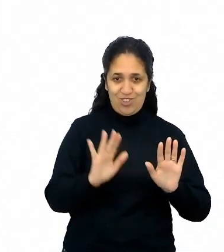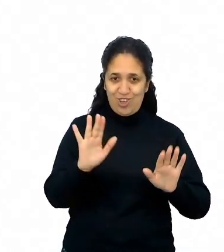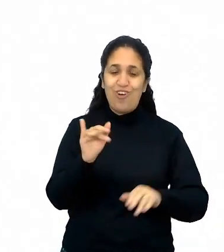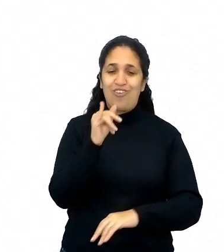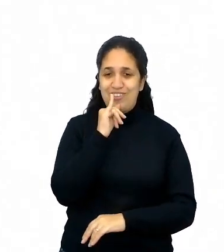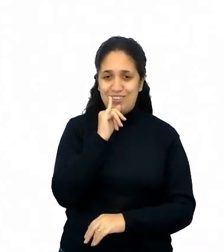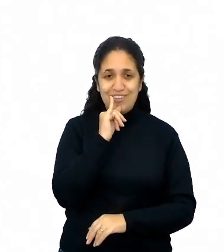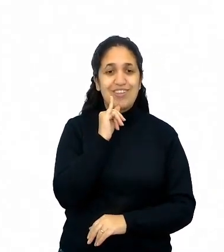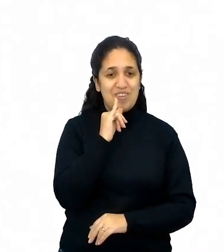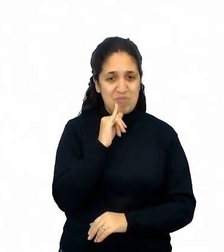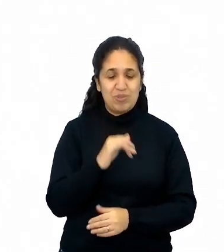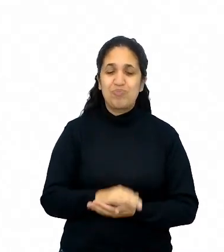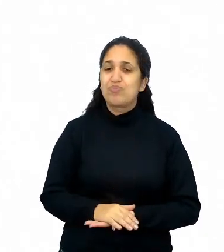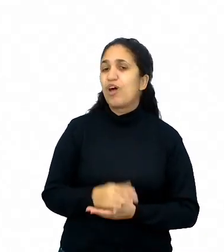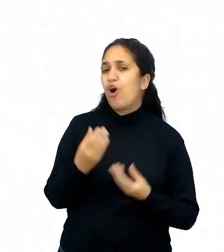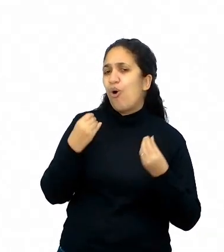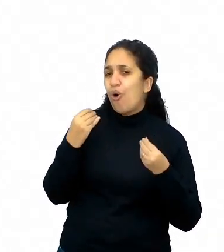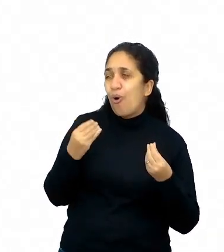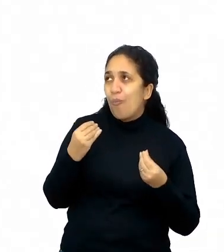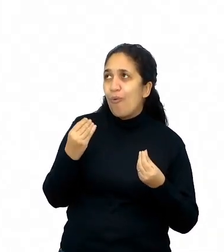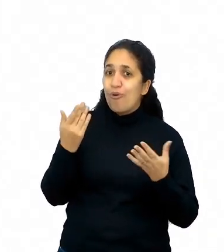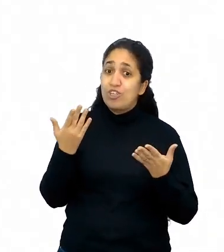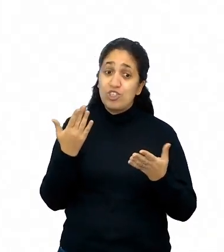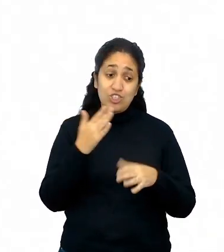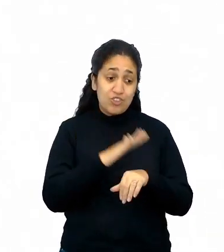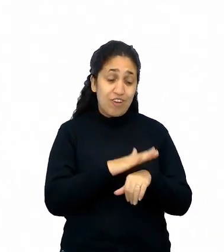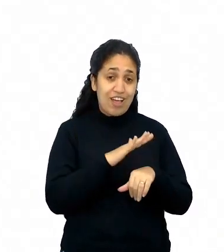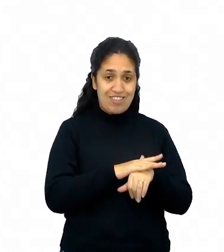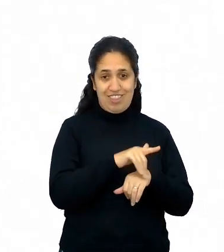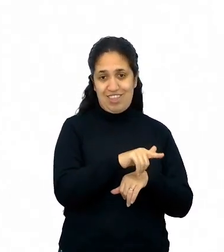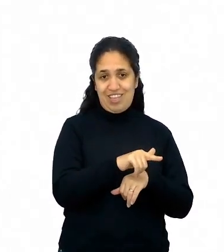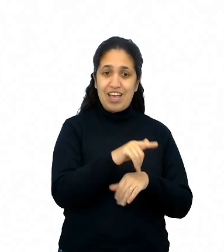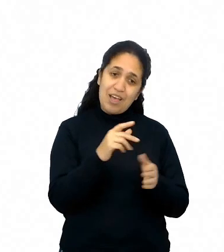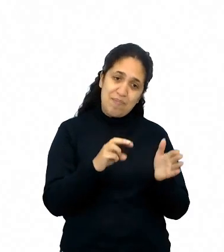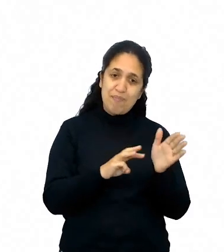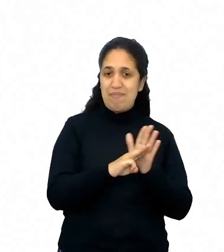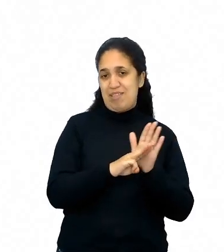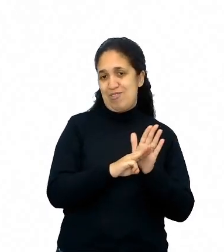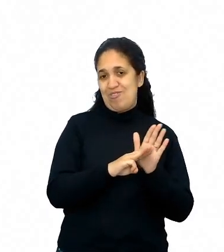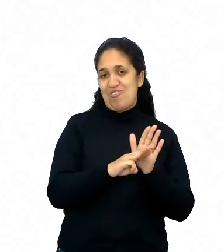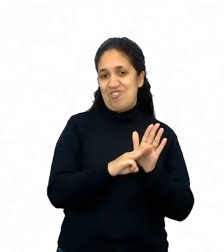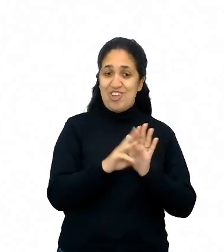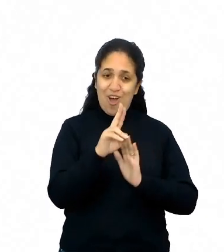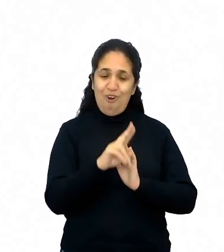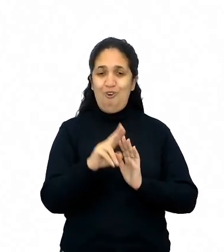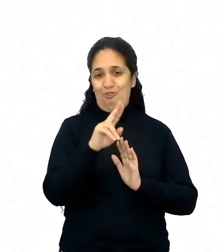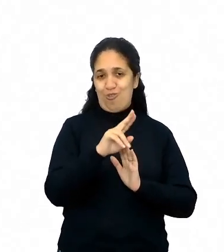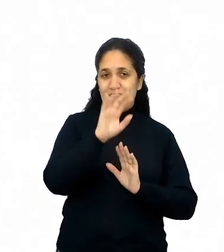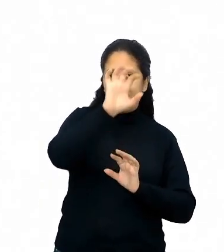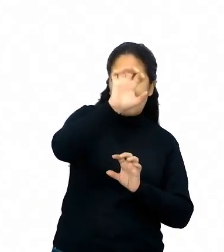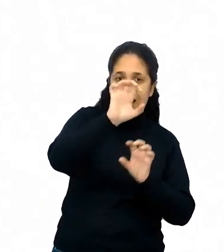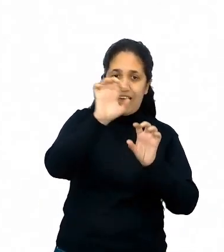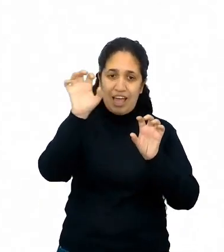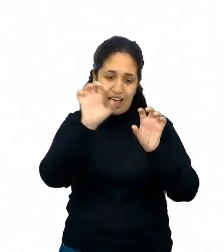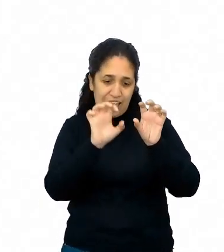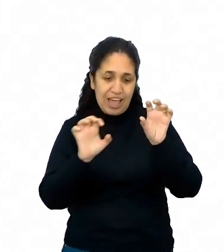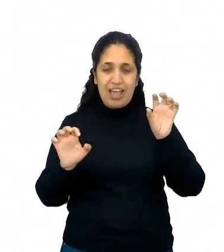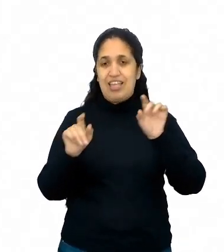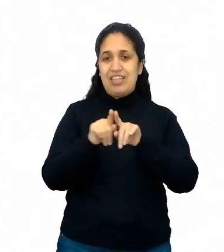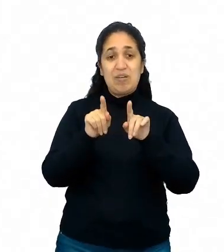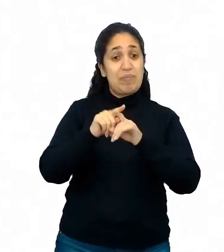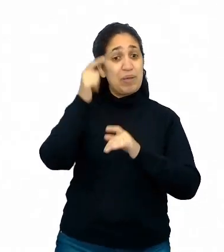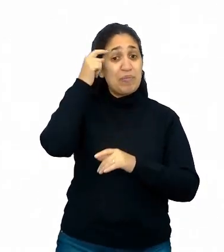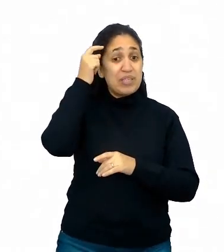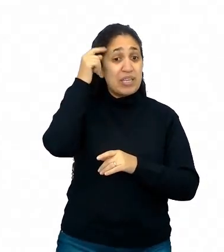exemplo de como a gente pode aplicar essa metodologia de fluxograma de pensamento